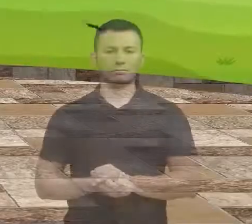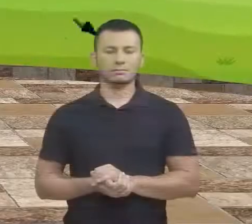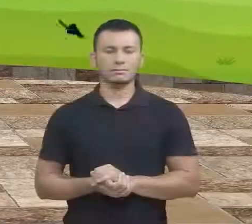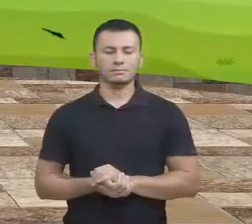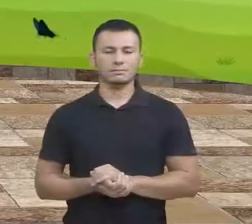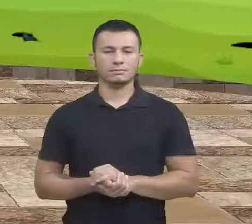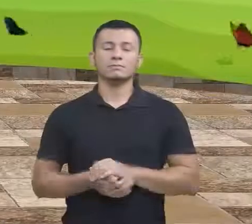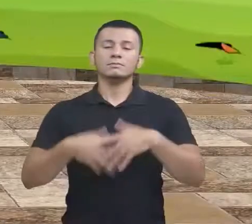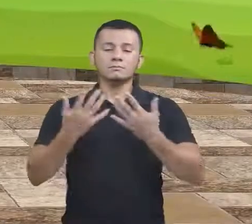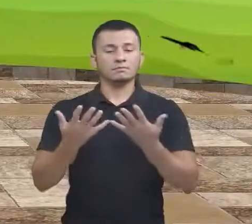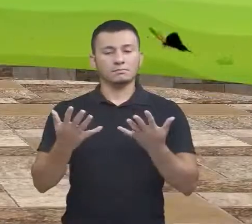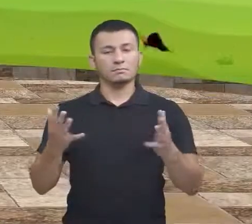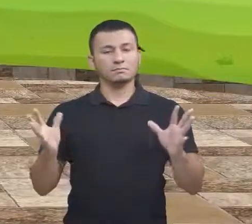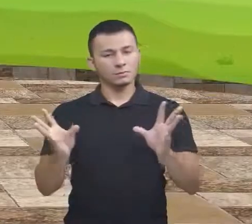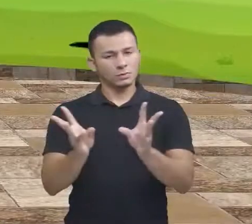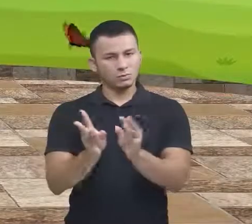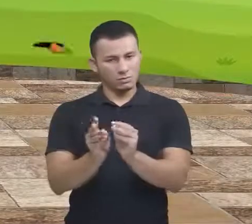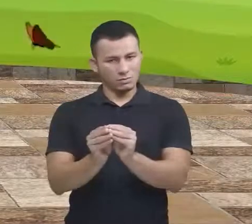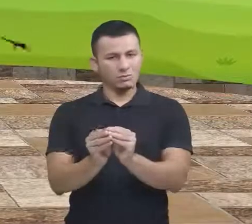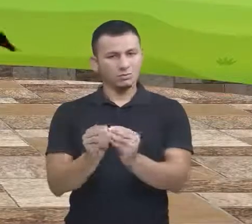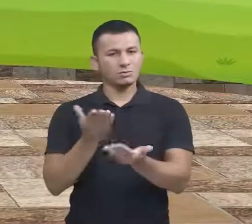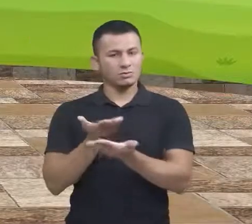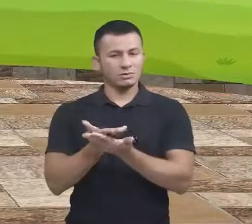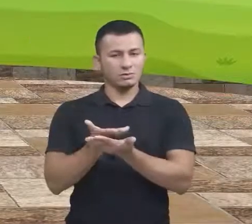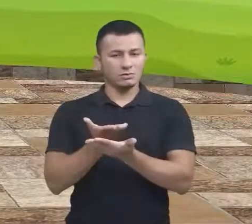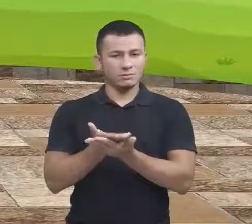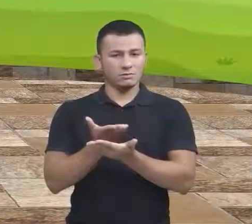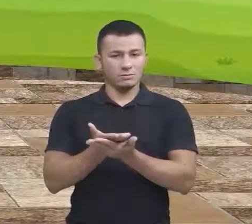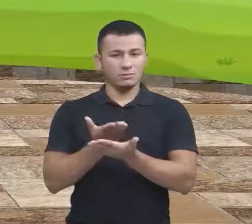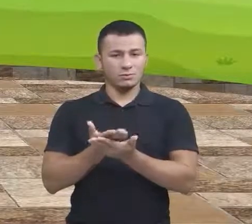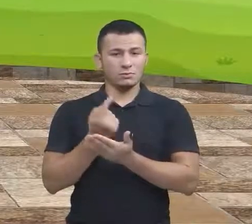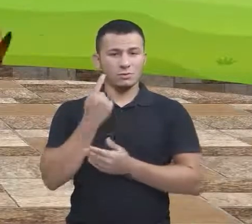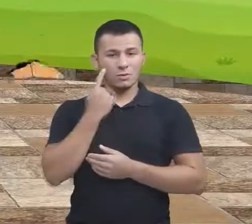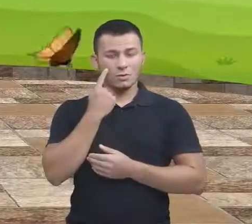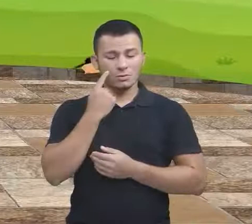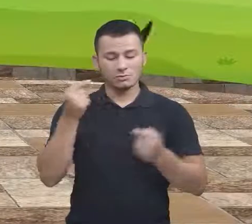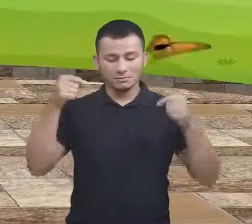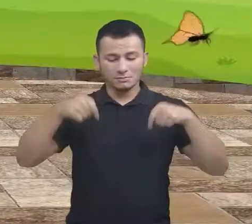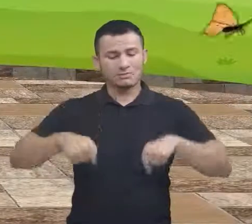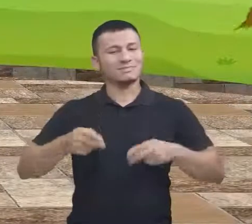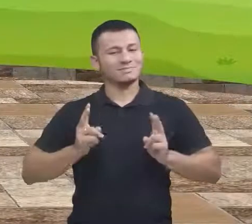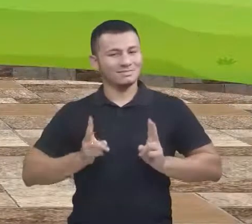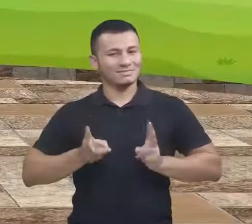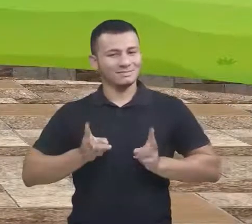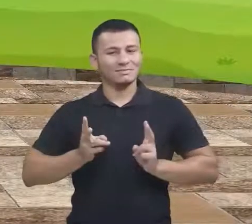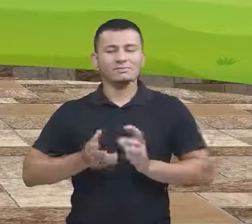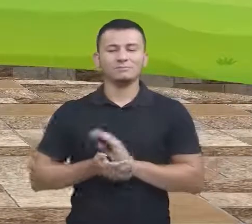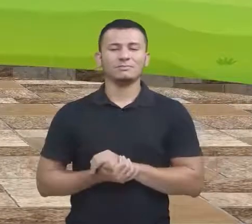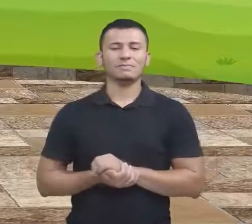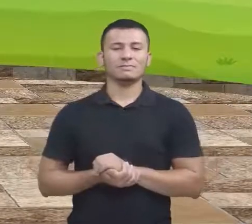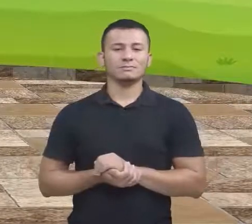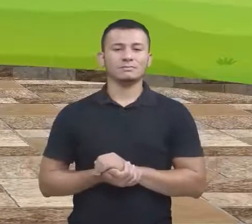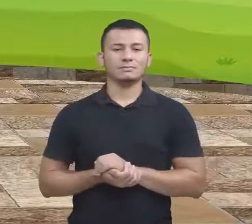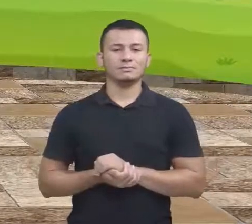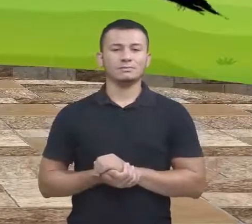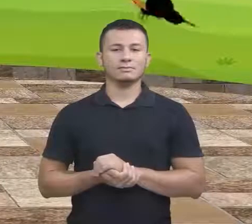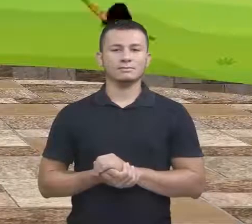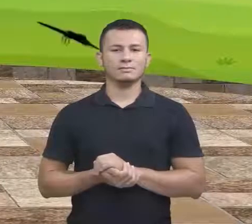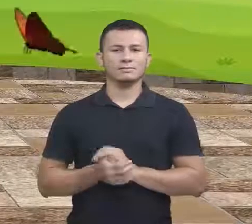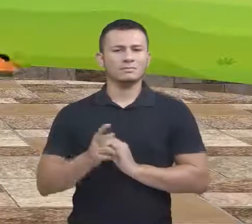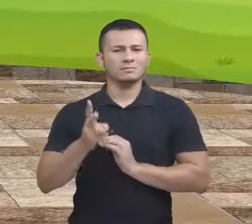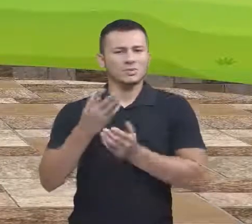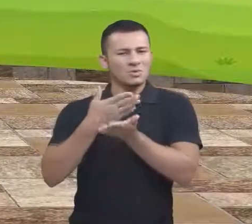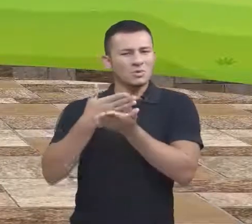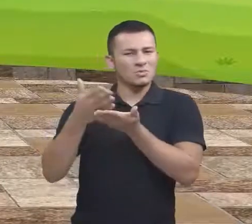Oi e o resumo do nosso conteúdo começa aqui nesse aqui né com o início da nossa